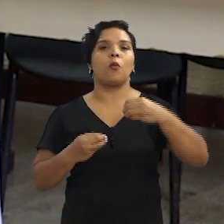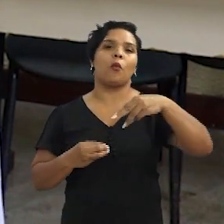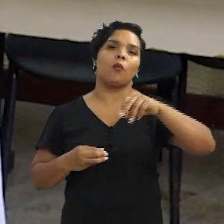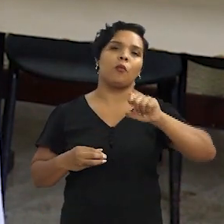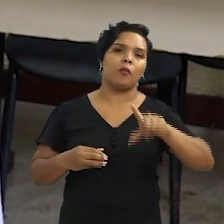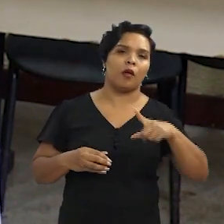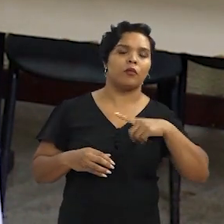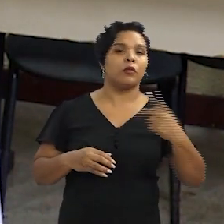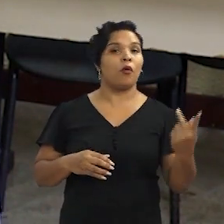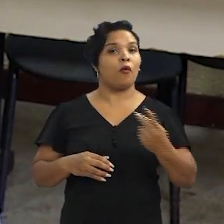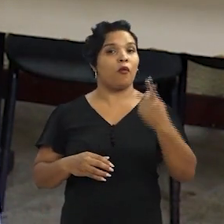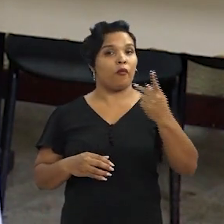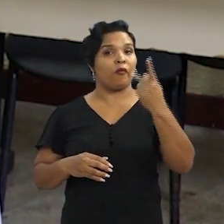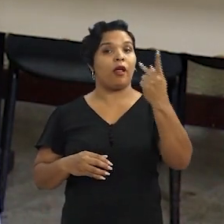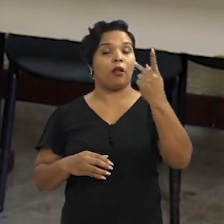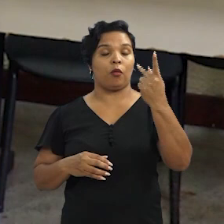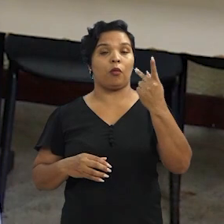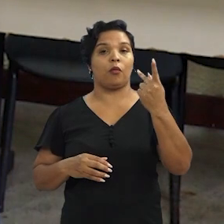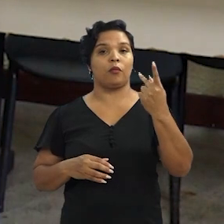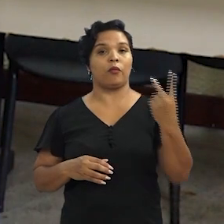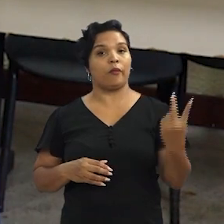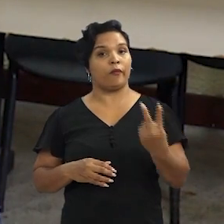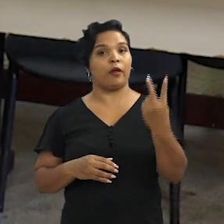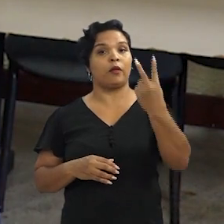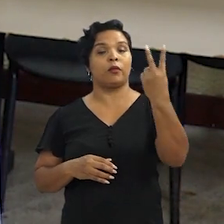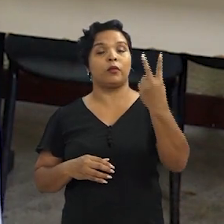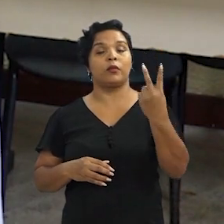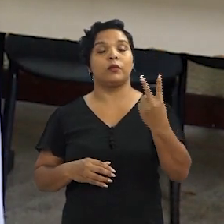Como o mel ele possui um alto valor agregado,